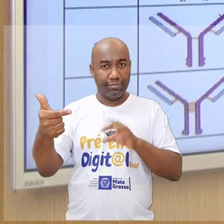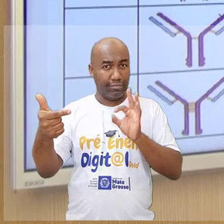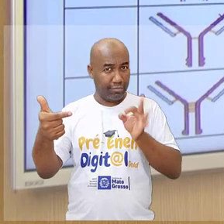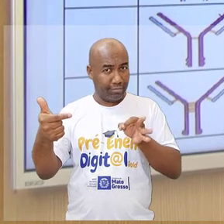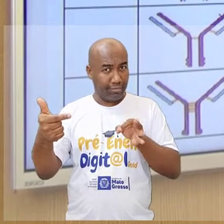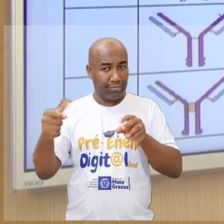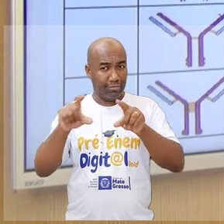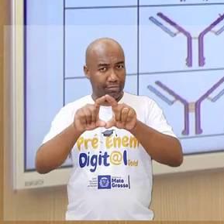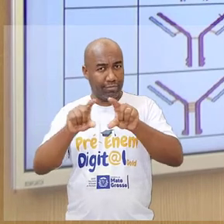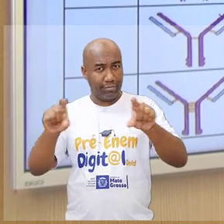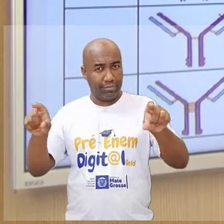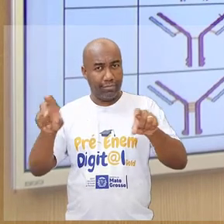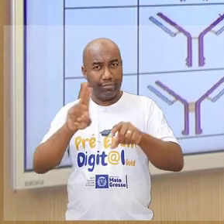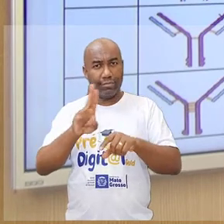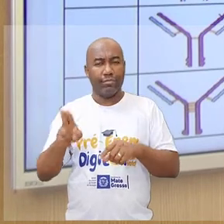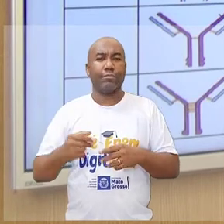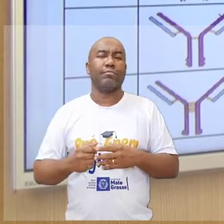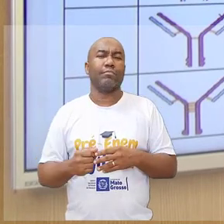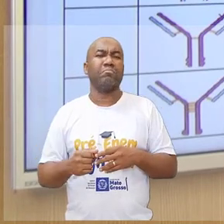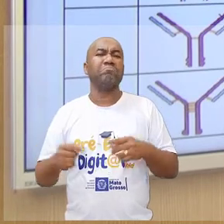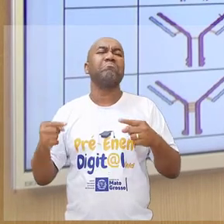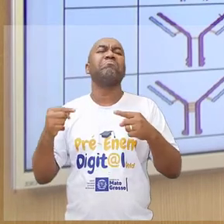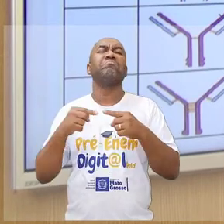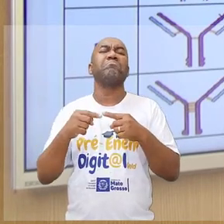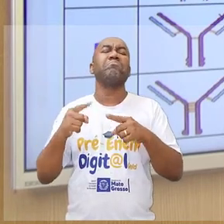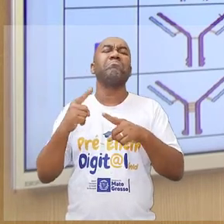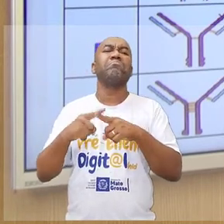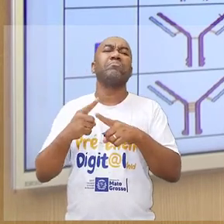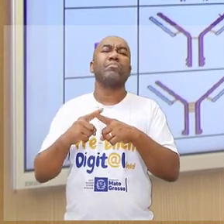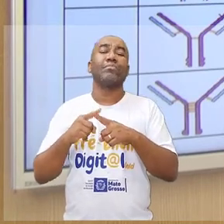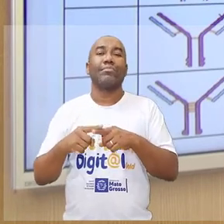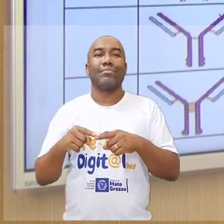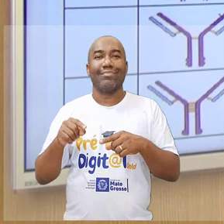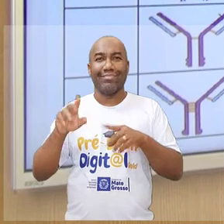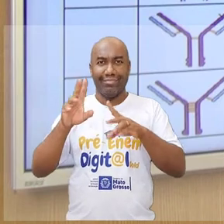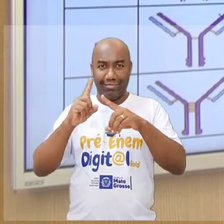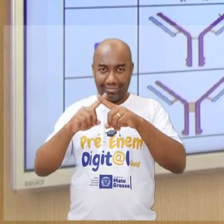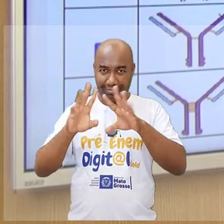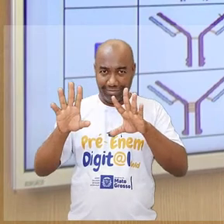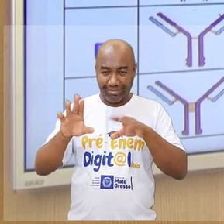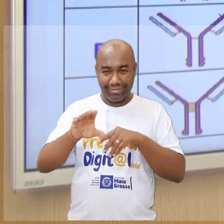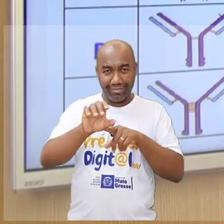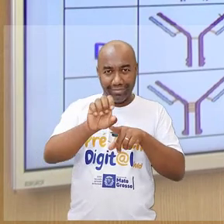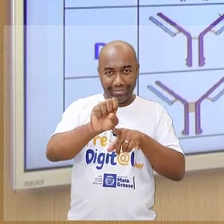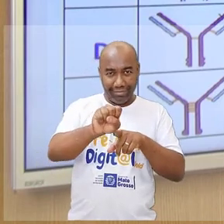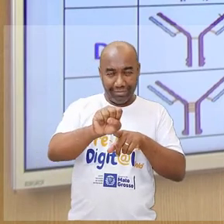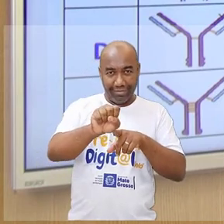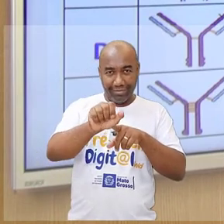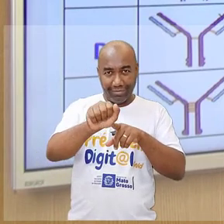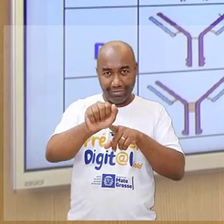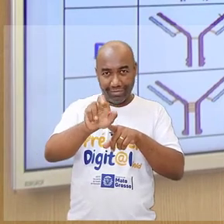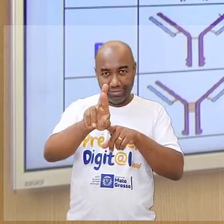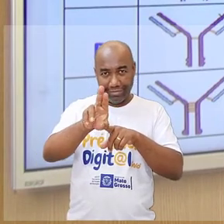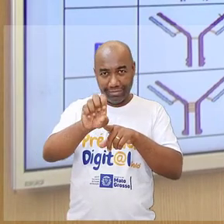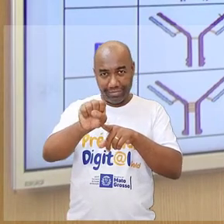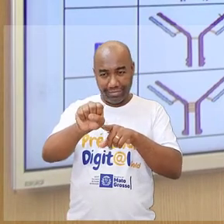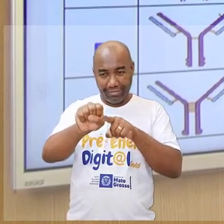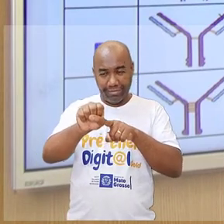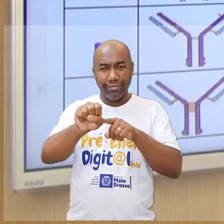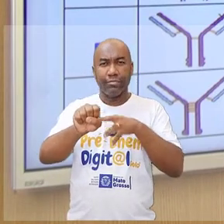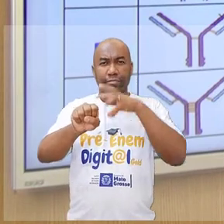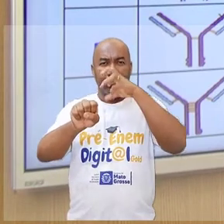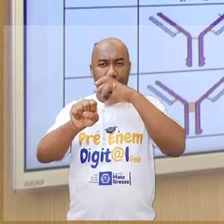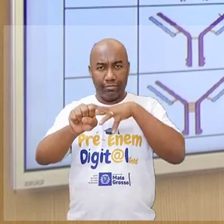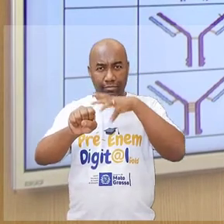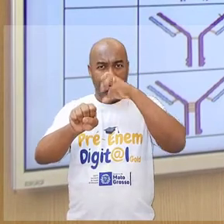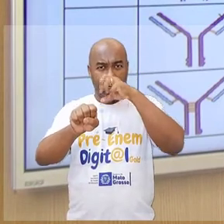C-O-V-2. Por que esse nome? Porque ele causa uma síndrome respiratória, ele é do tipo coronavírus e ele é o segundo